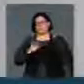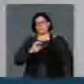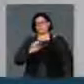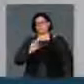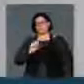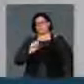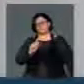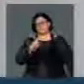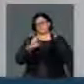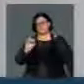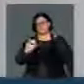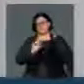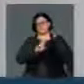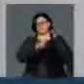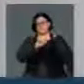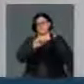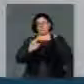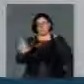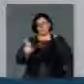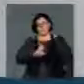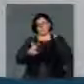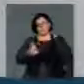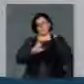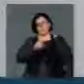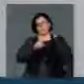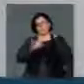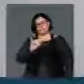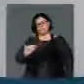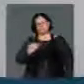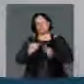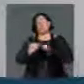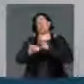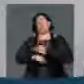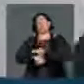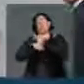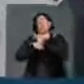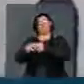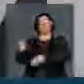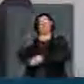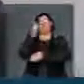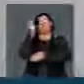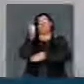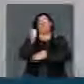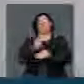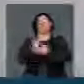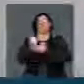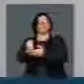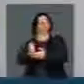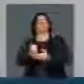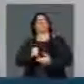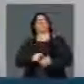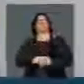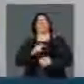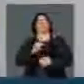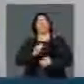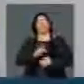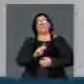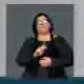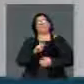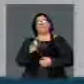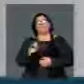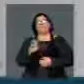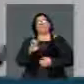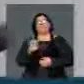Rui Polidoro Pinto. Grande Rui Polidoro Pinto. Foi agraciado com o troféu Padre Teodoro Amistad, por relevante serviço